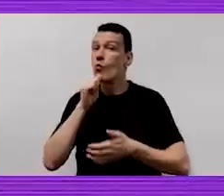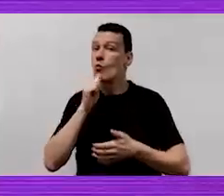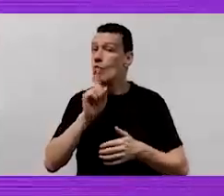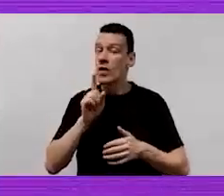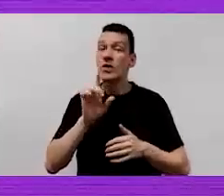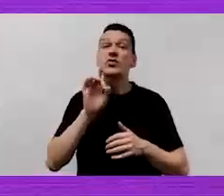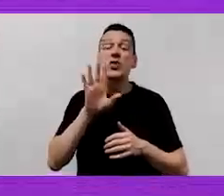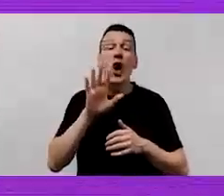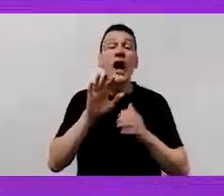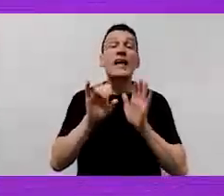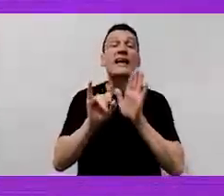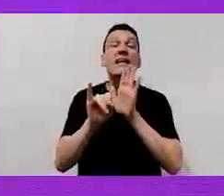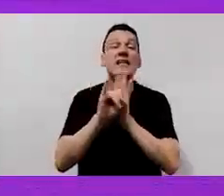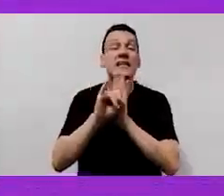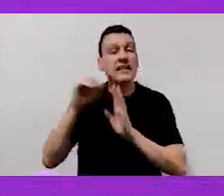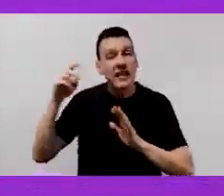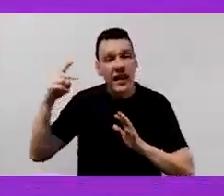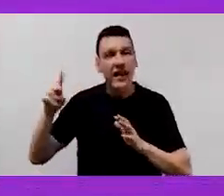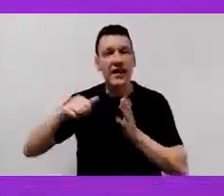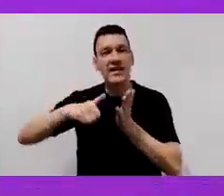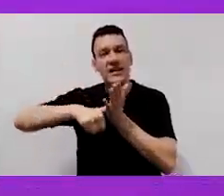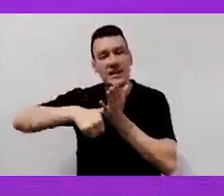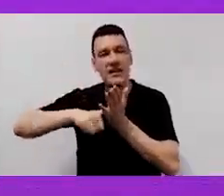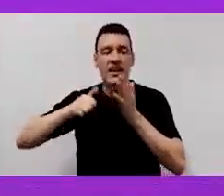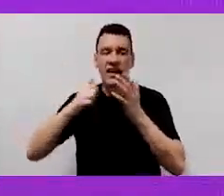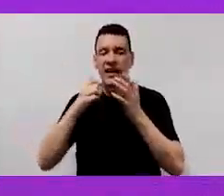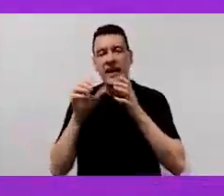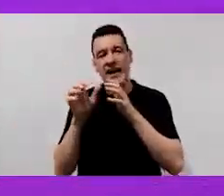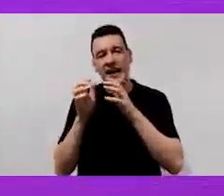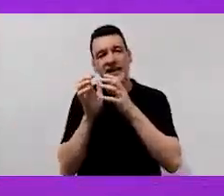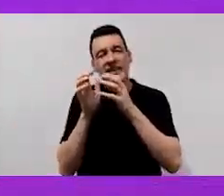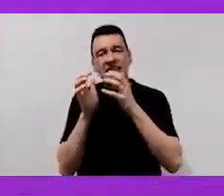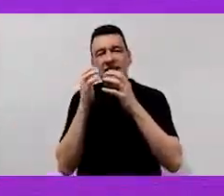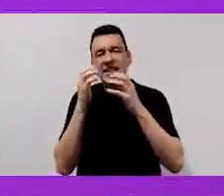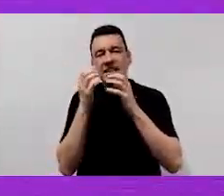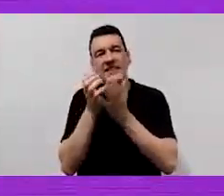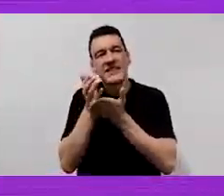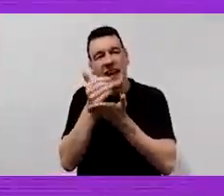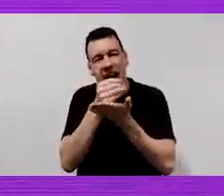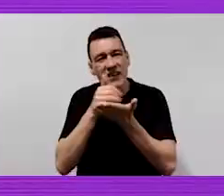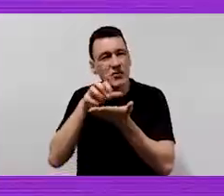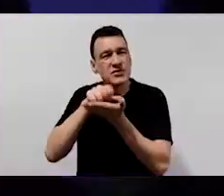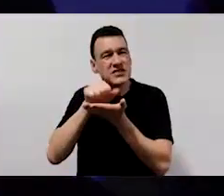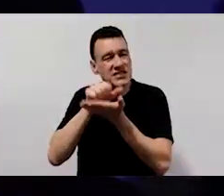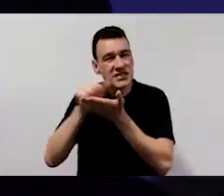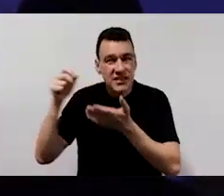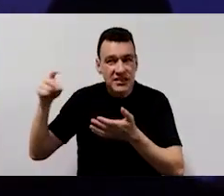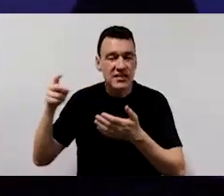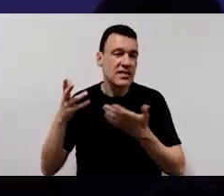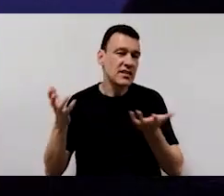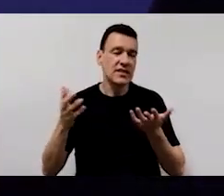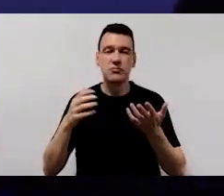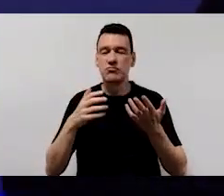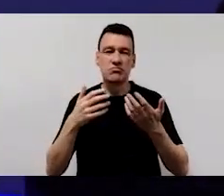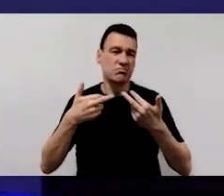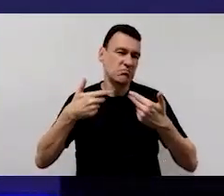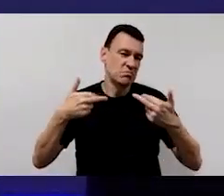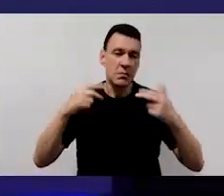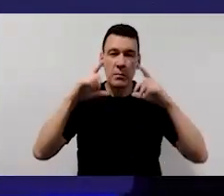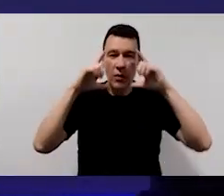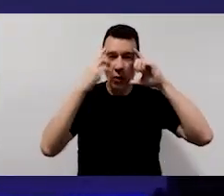dados cadastrais, biometria, documentos, a gente estima que a cada 8 segundos acontece uma tentativa de